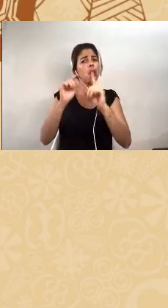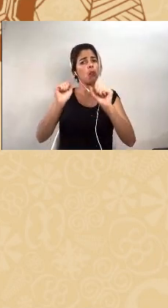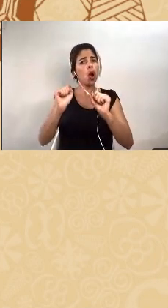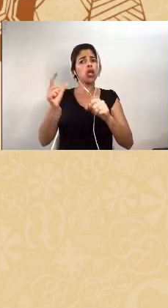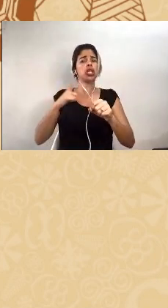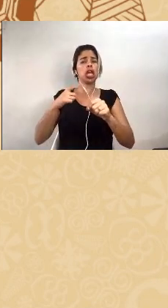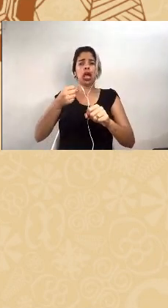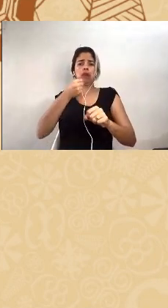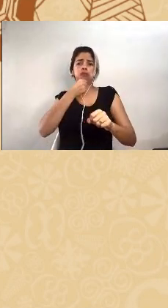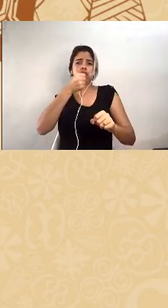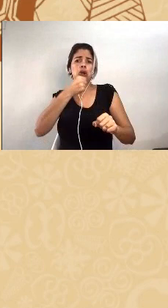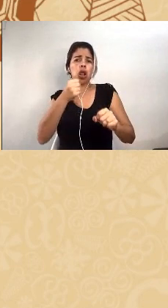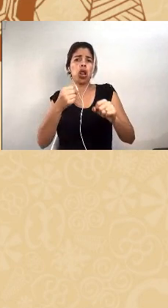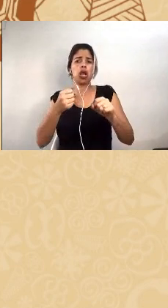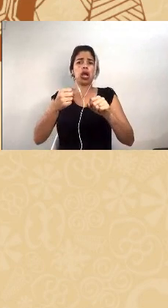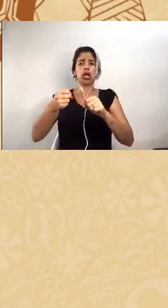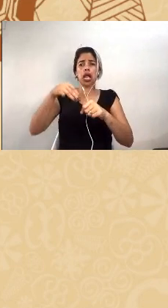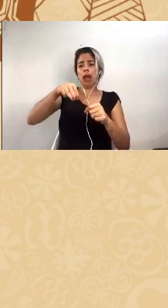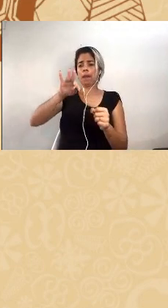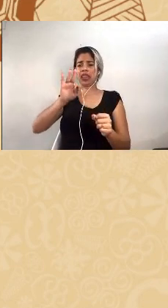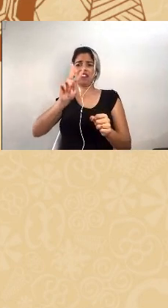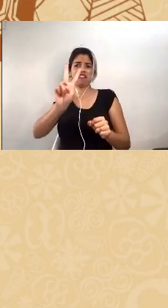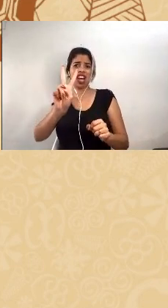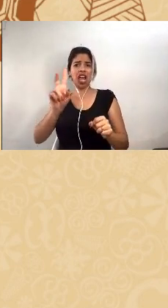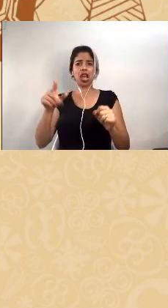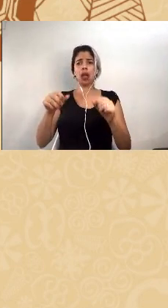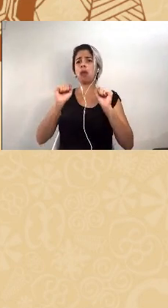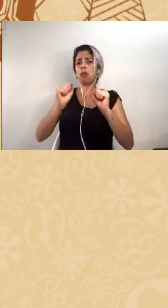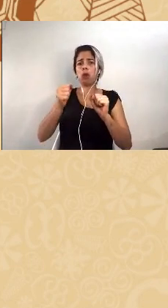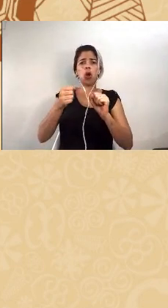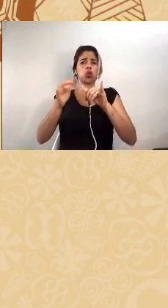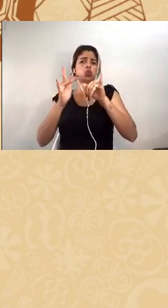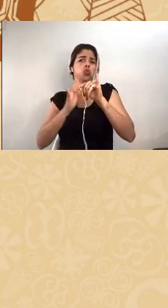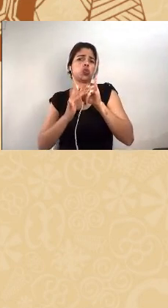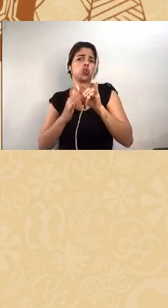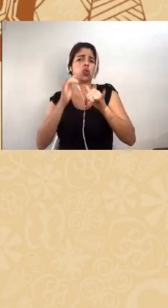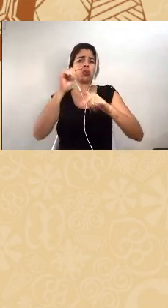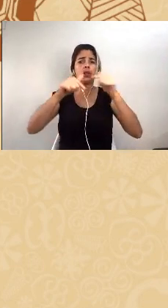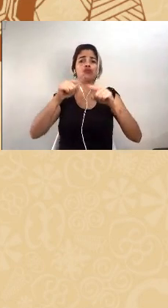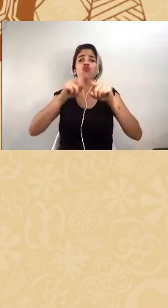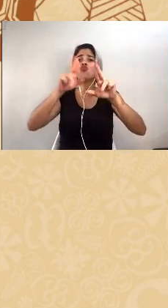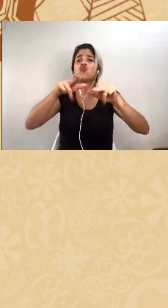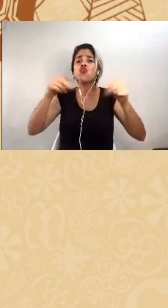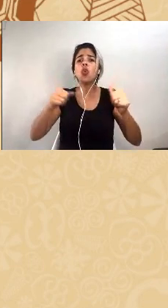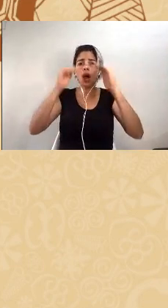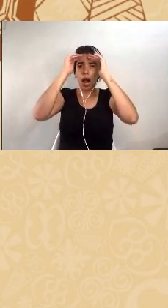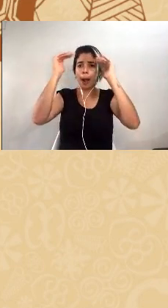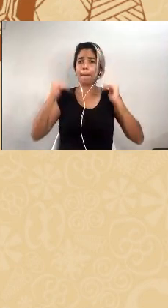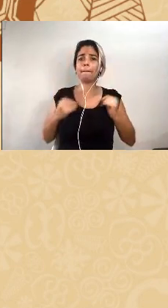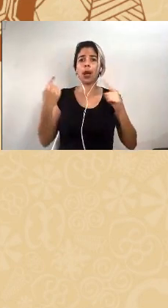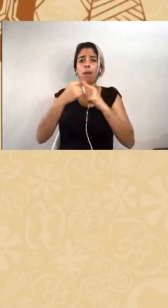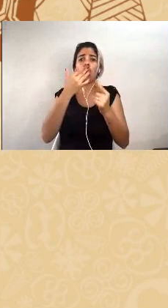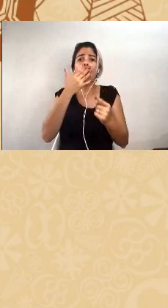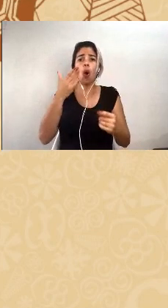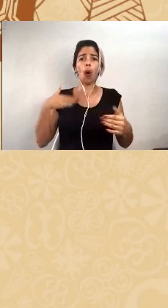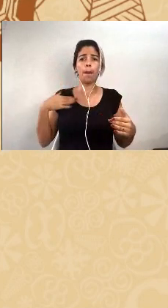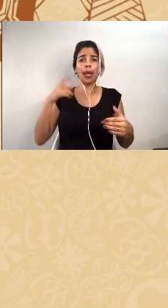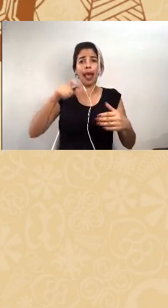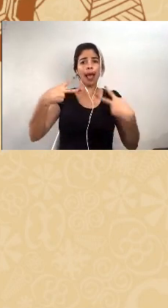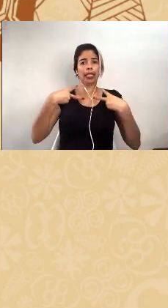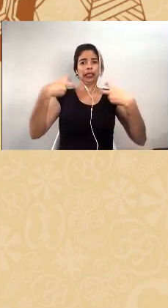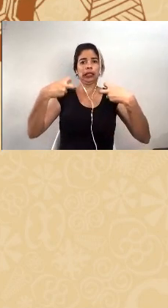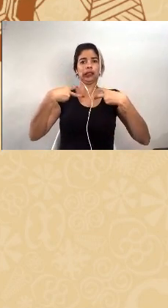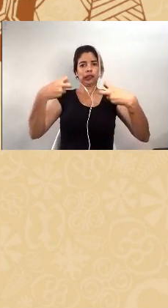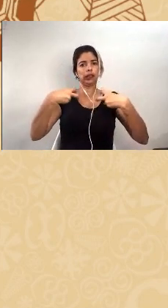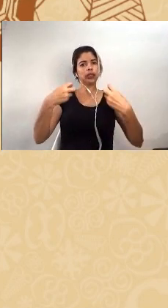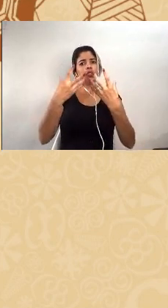MTV, eu posso ser Deus do Caralho A4, posso ser youtuber. Eu nunca vou ser respeitado, porque eu tenho cor de quem é explorado nesse país.